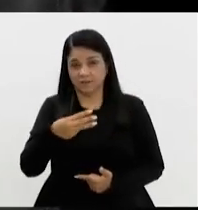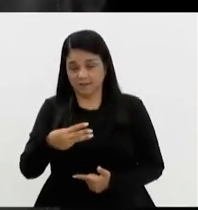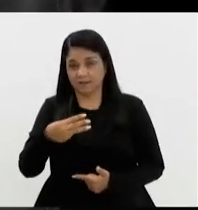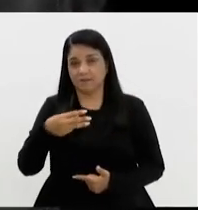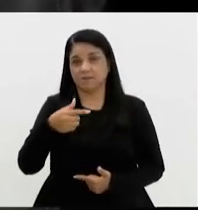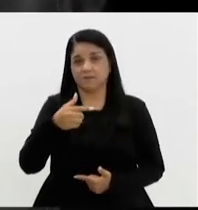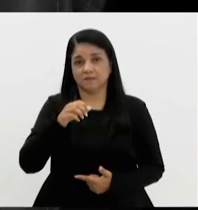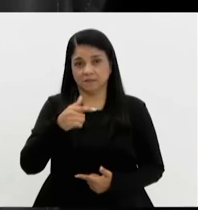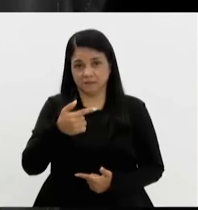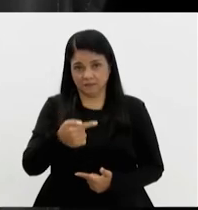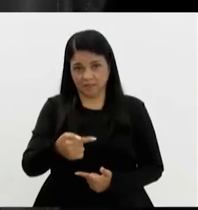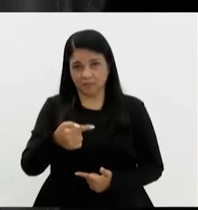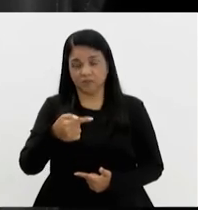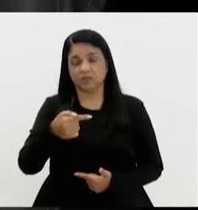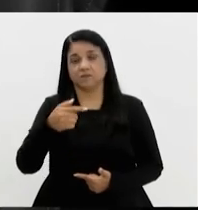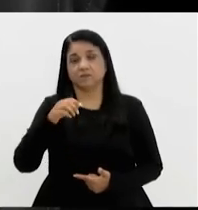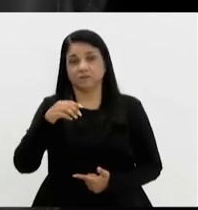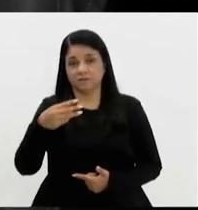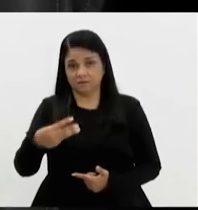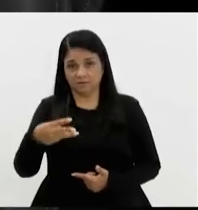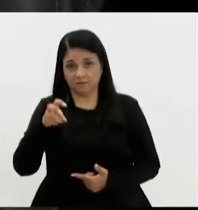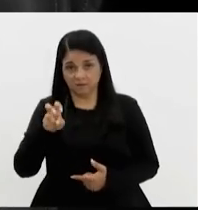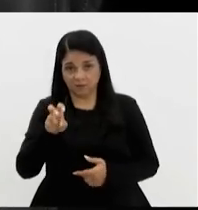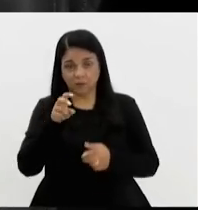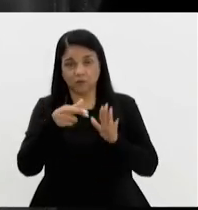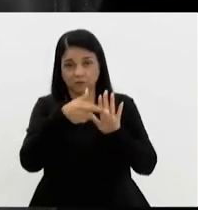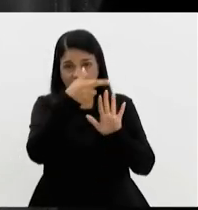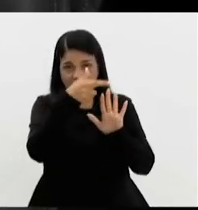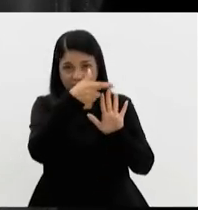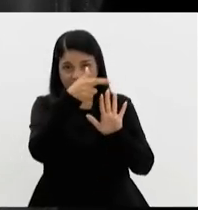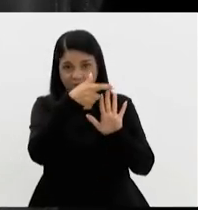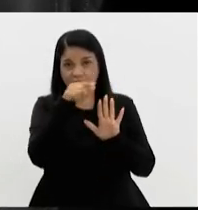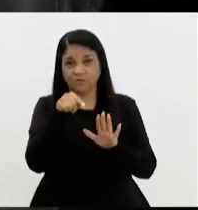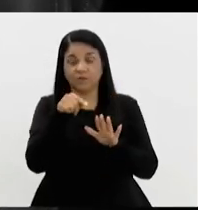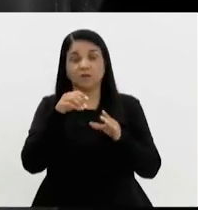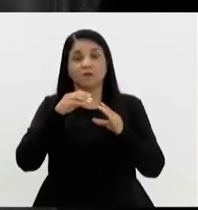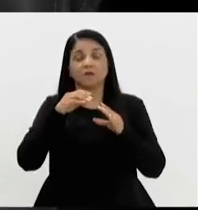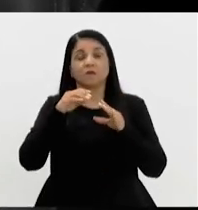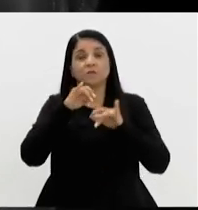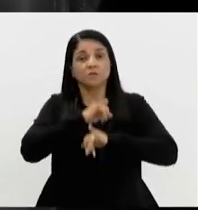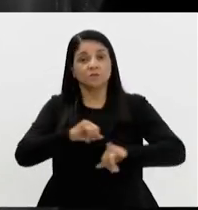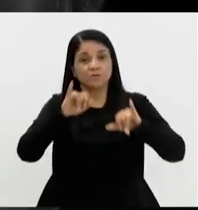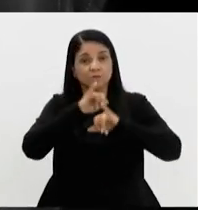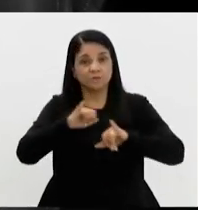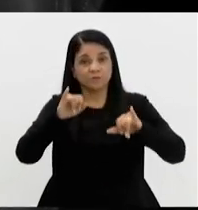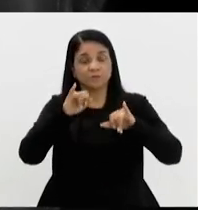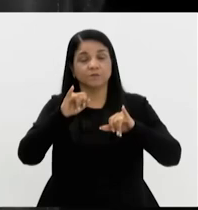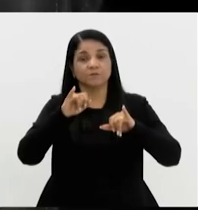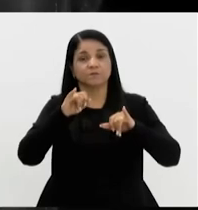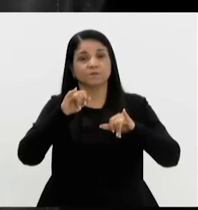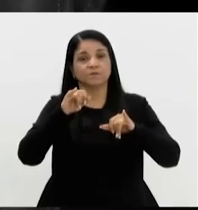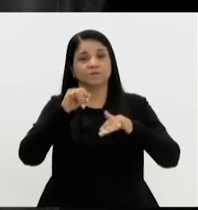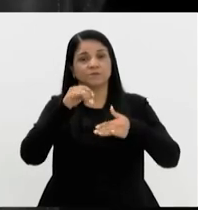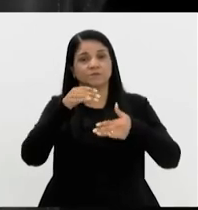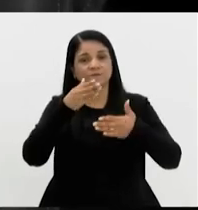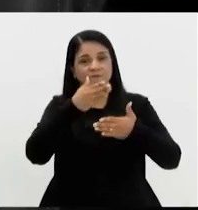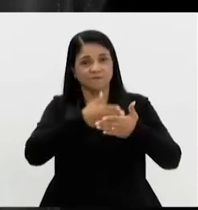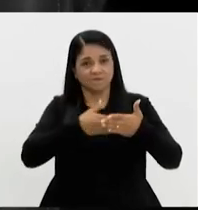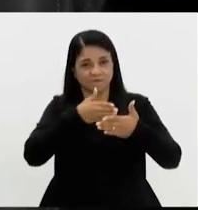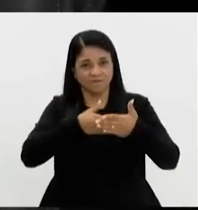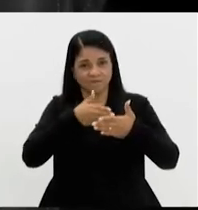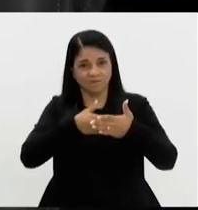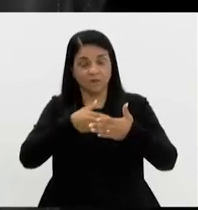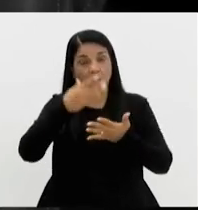735 que a publicidade institucional vedada é comprovada pela